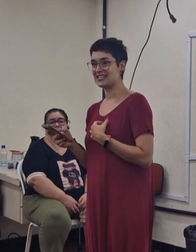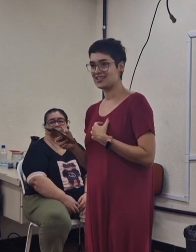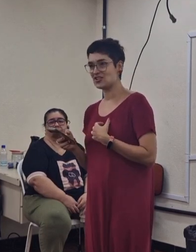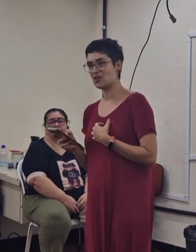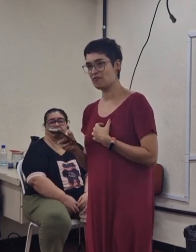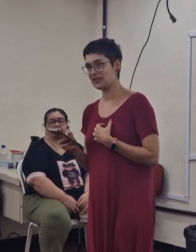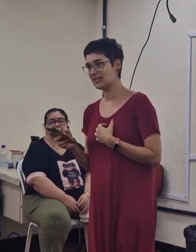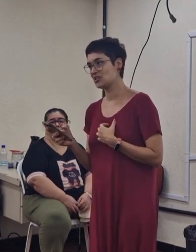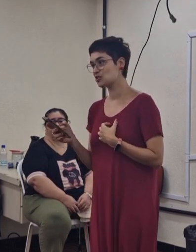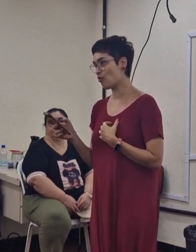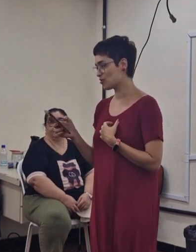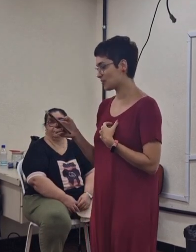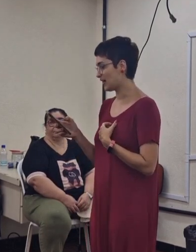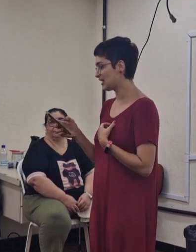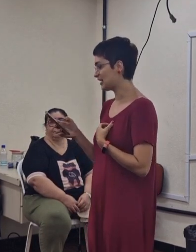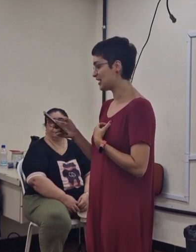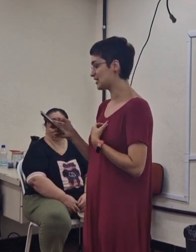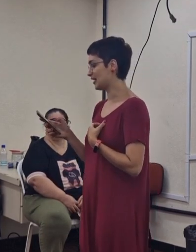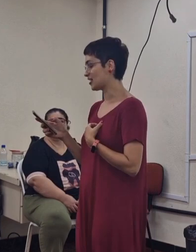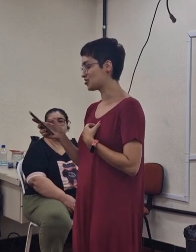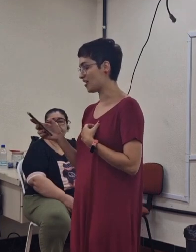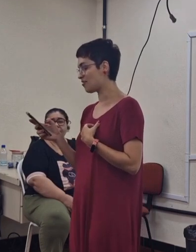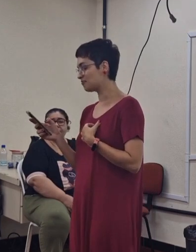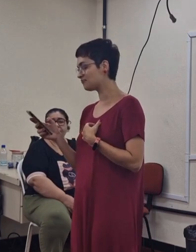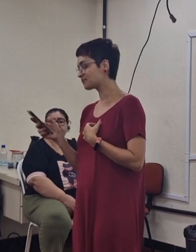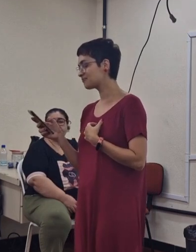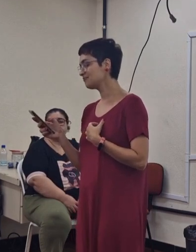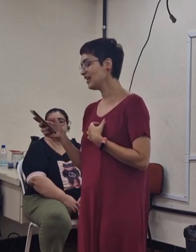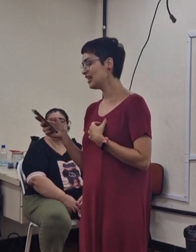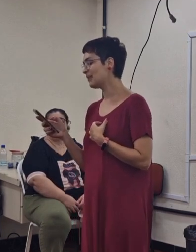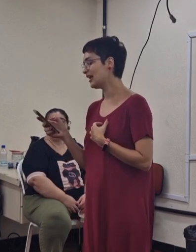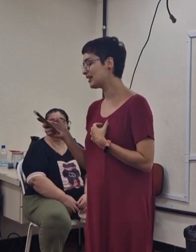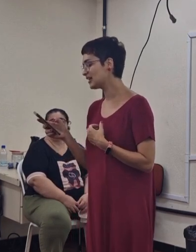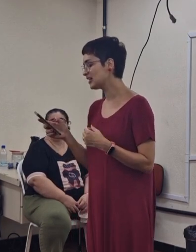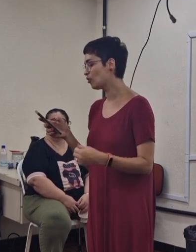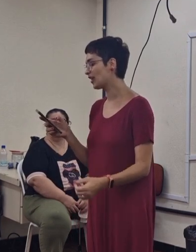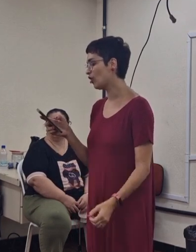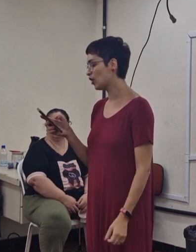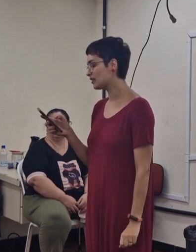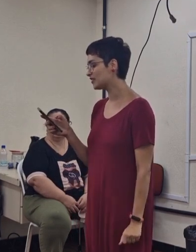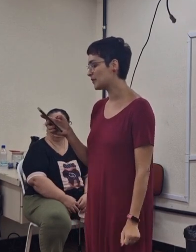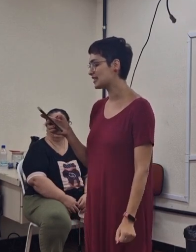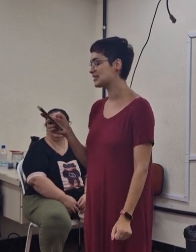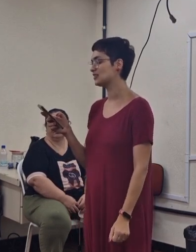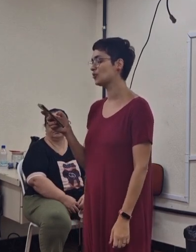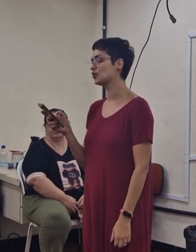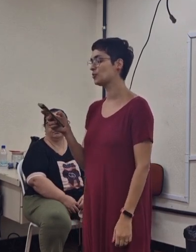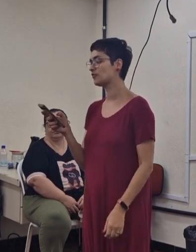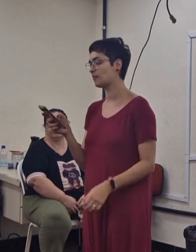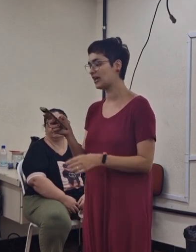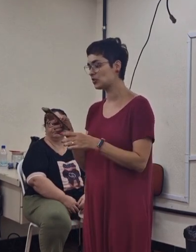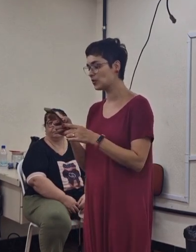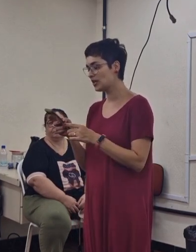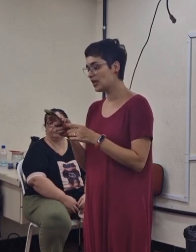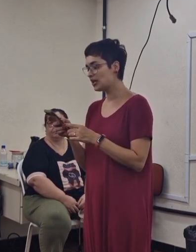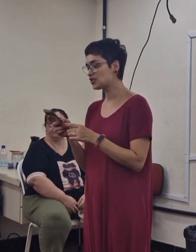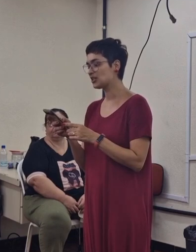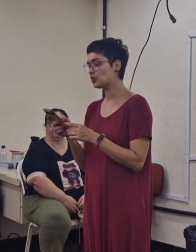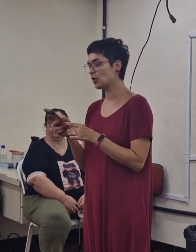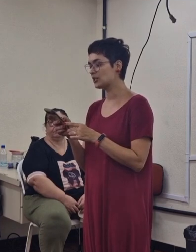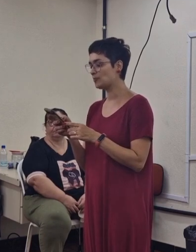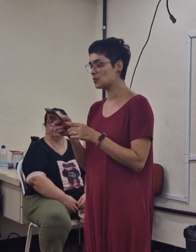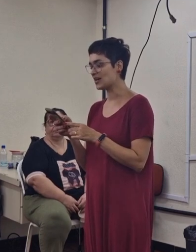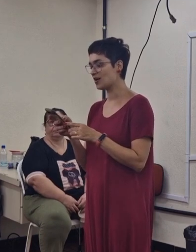A Tereza, nossa convidada de hoje, Maria Tereza Taquechel, ela é bailarina, coreógrafa, pesquisadora do movimento